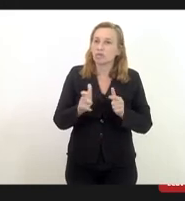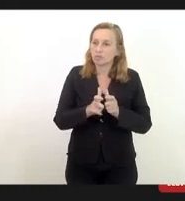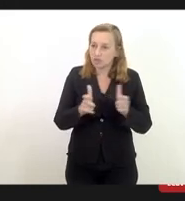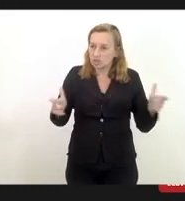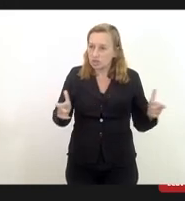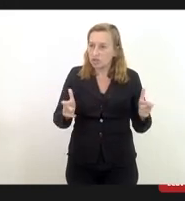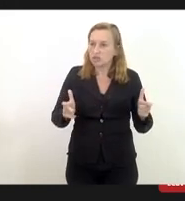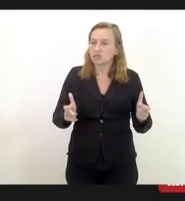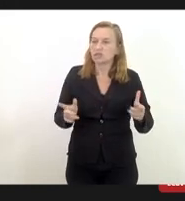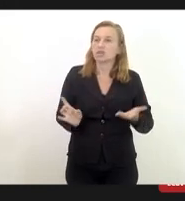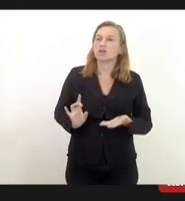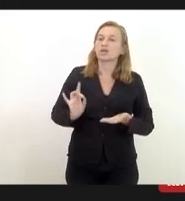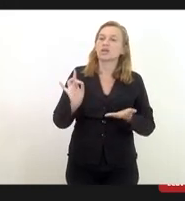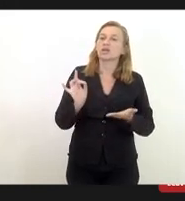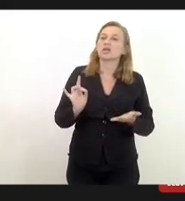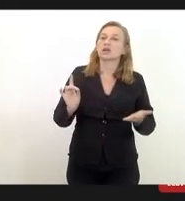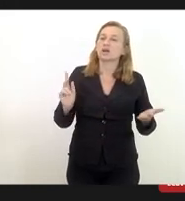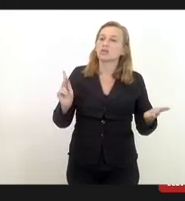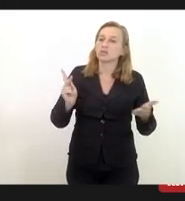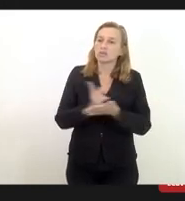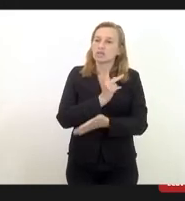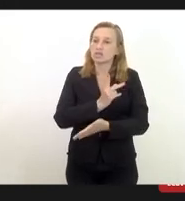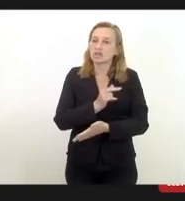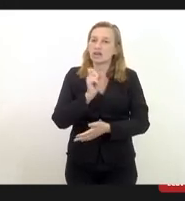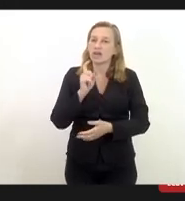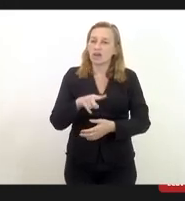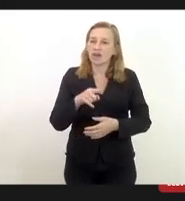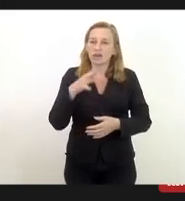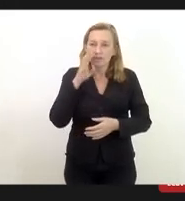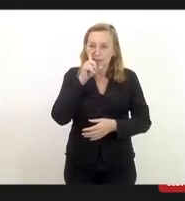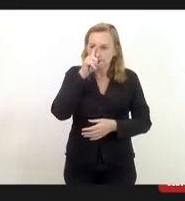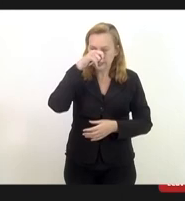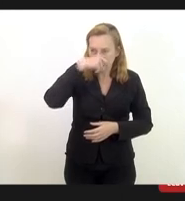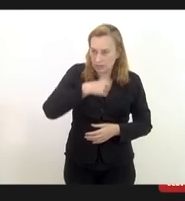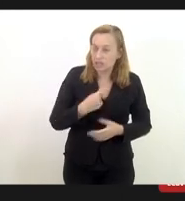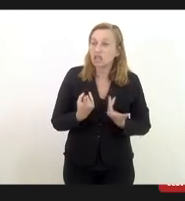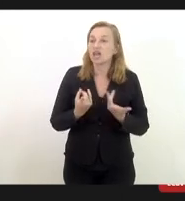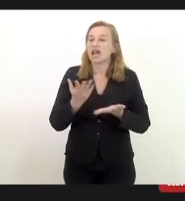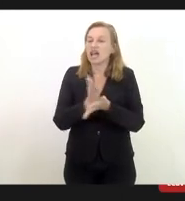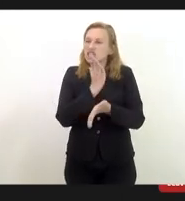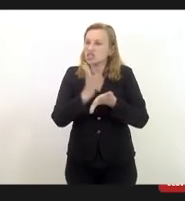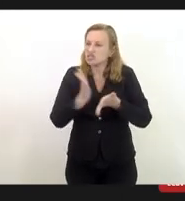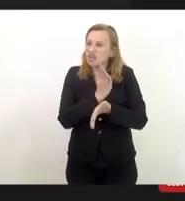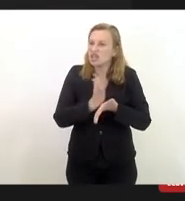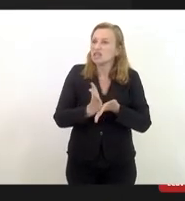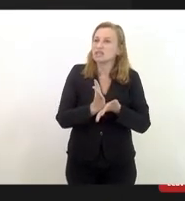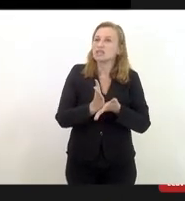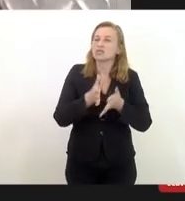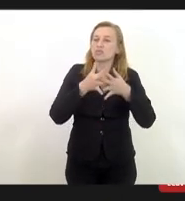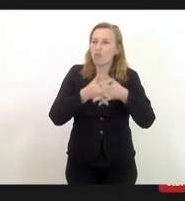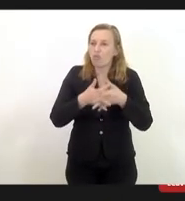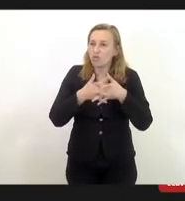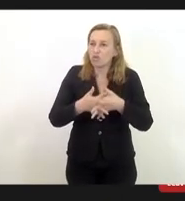a erradicação dessa doença é a resistência. Muitas vezes,